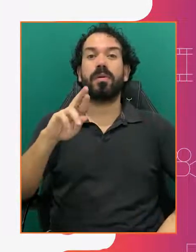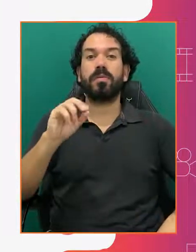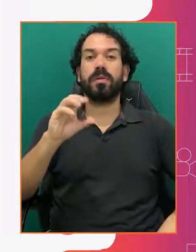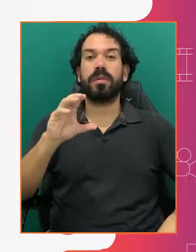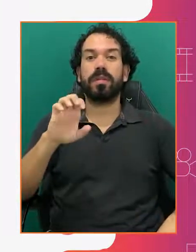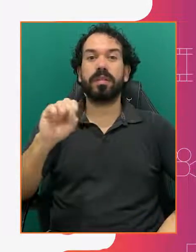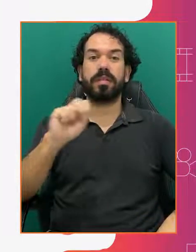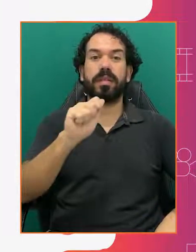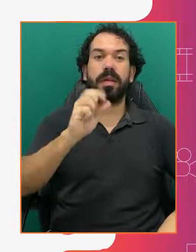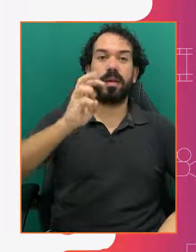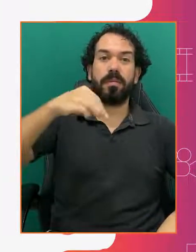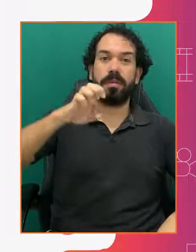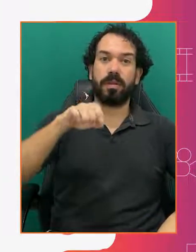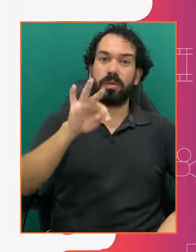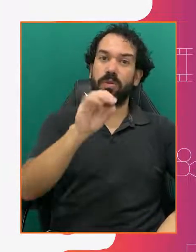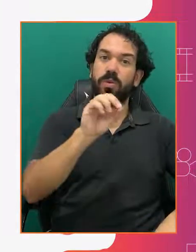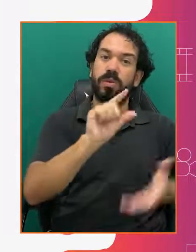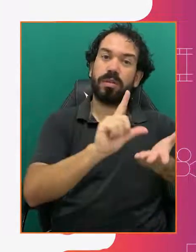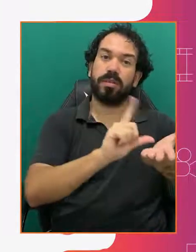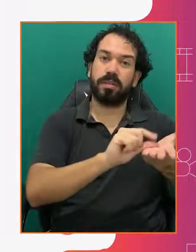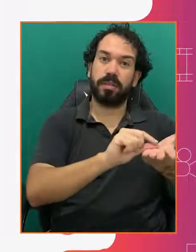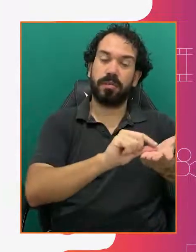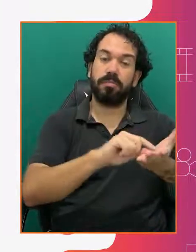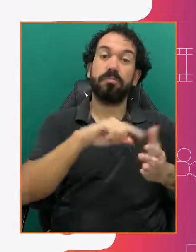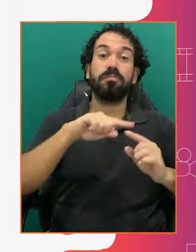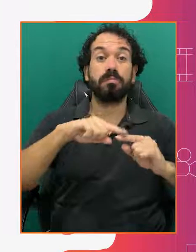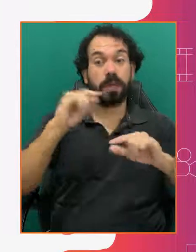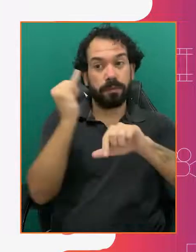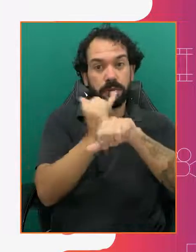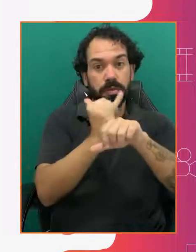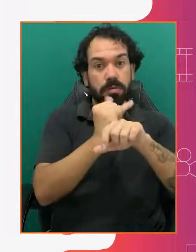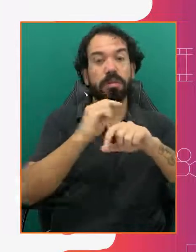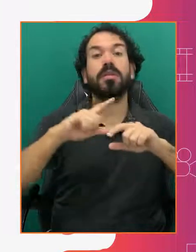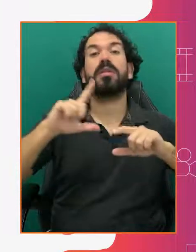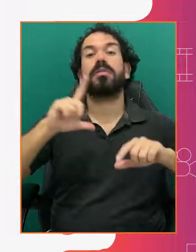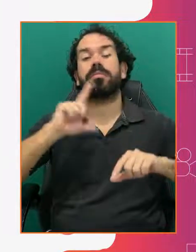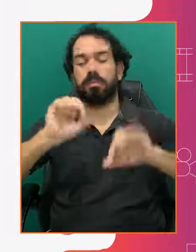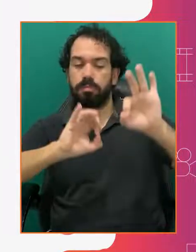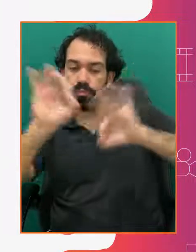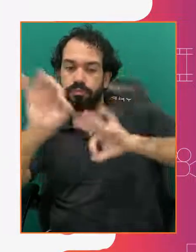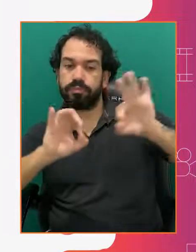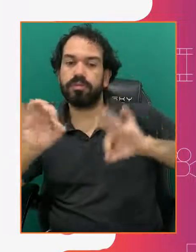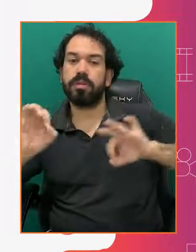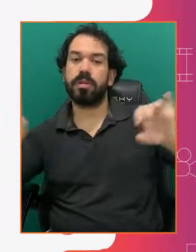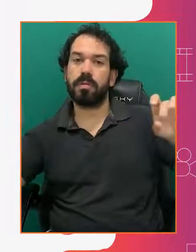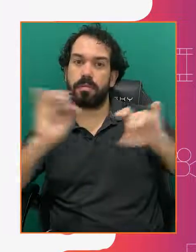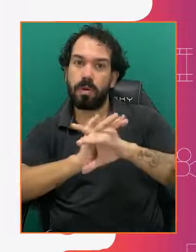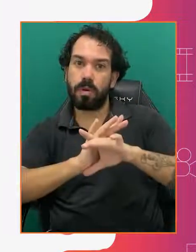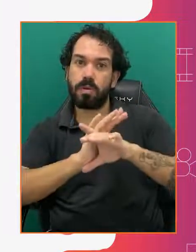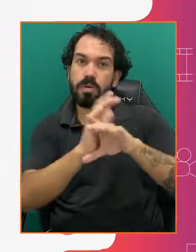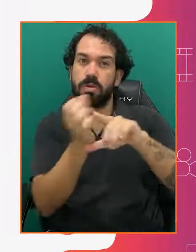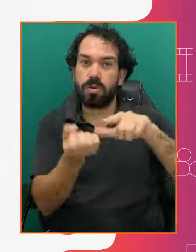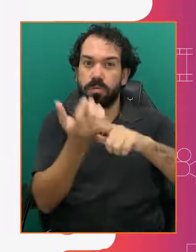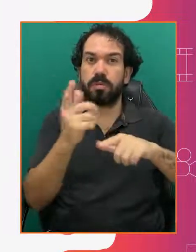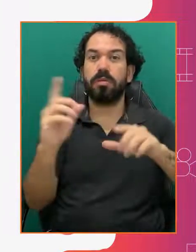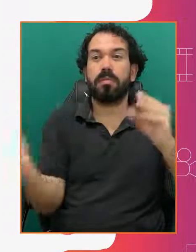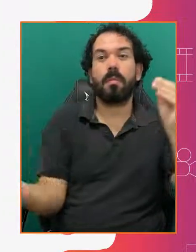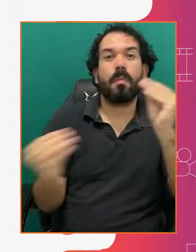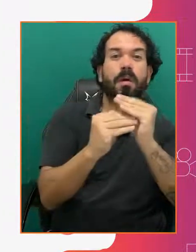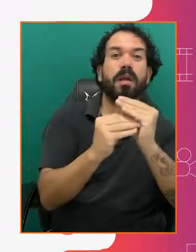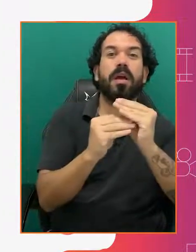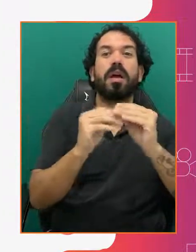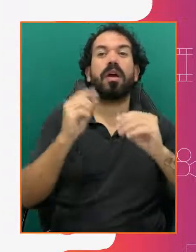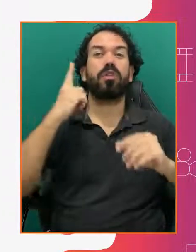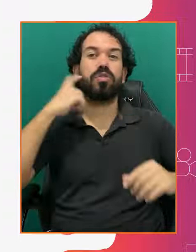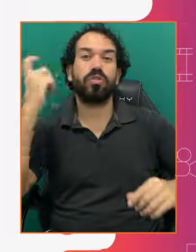processamento digital. Esse vídeo depois passa pelo processo de pós-produção, na qual é acrescentado o som